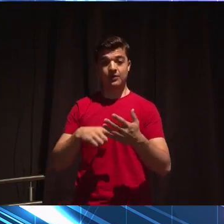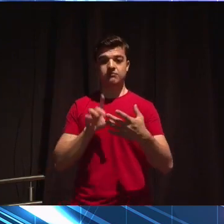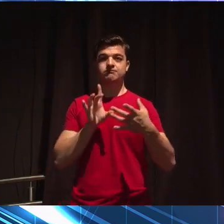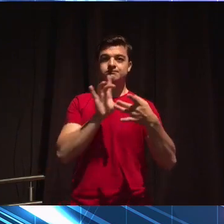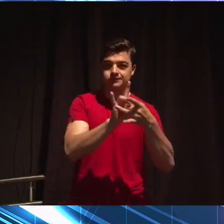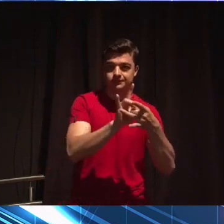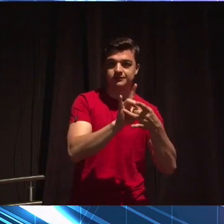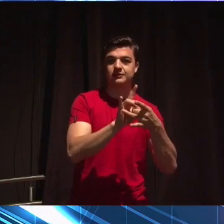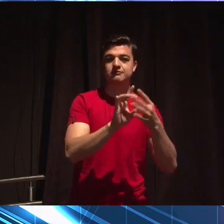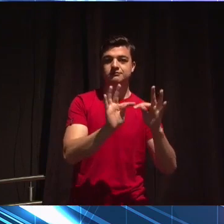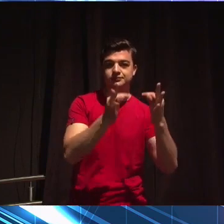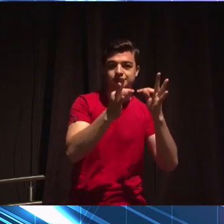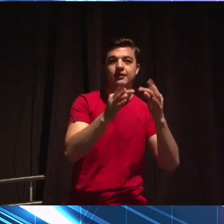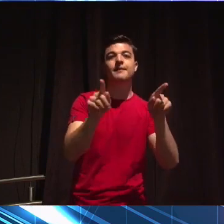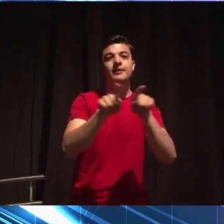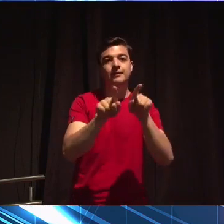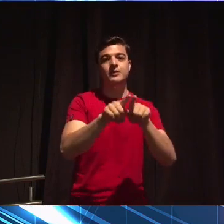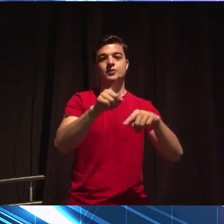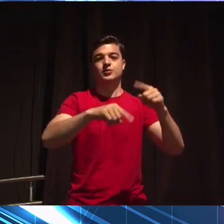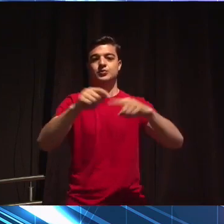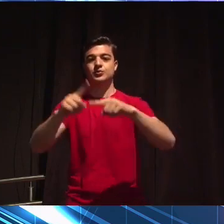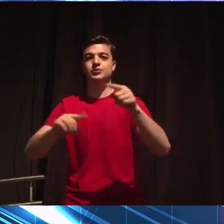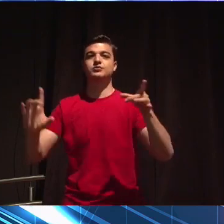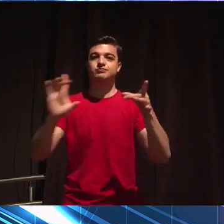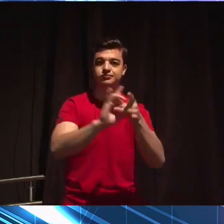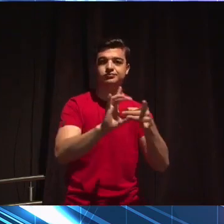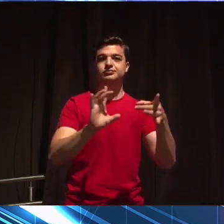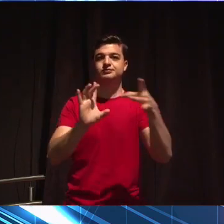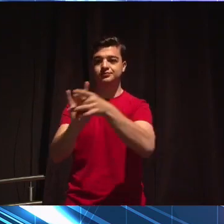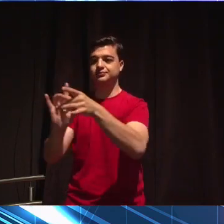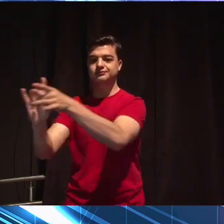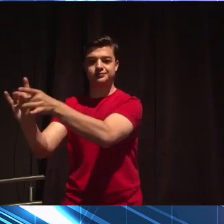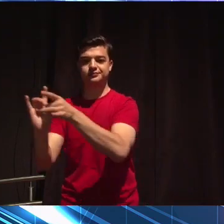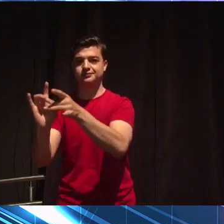conectadas. Então, a explosão da conectividade